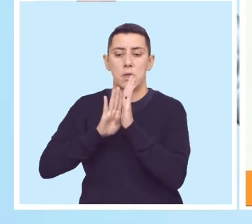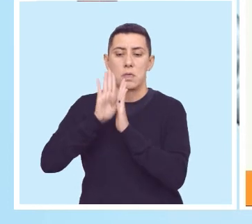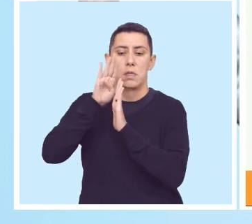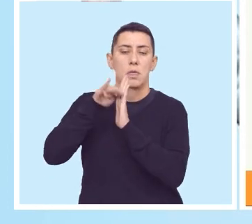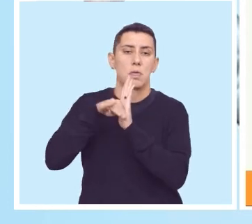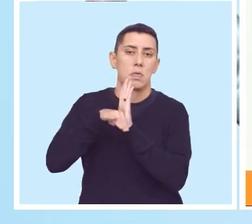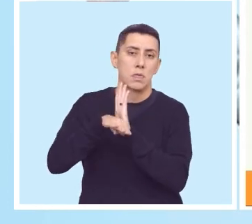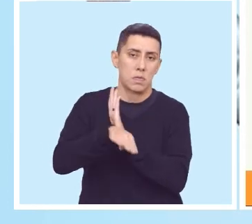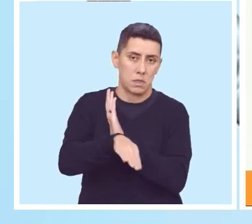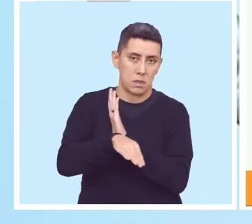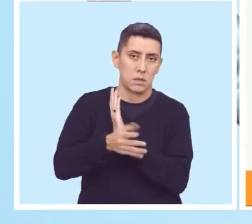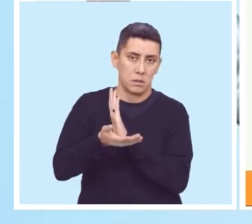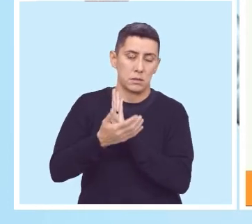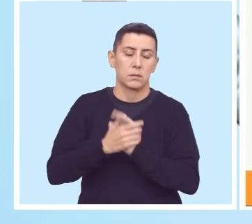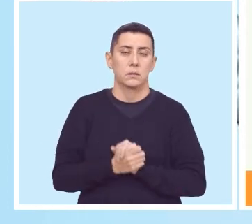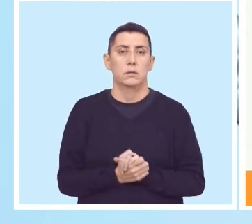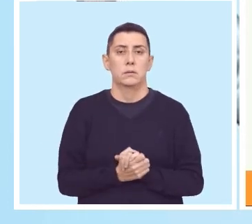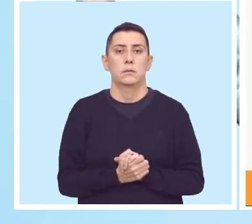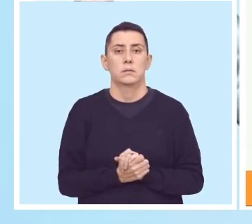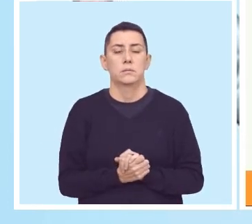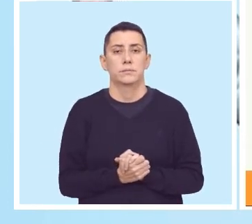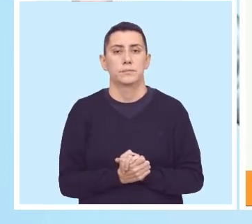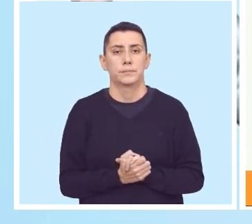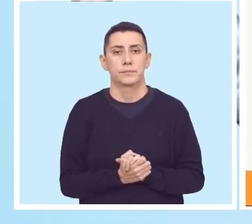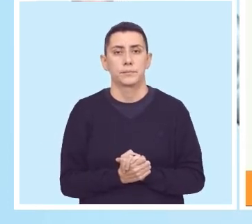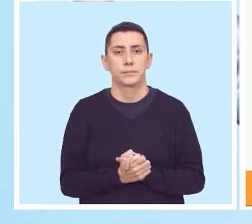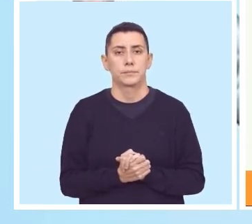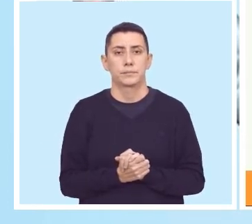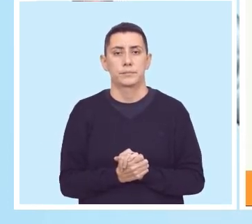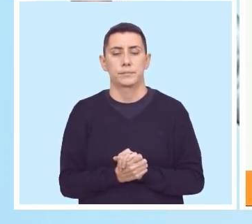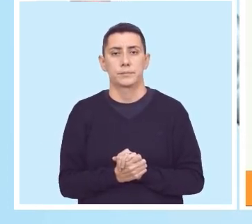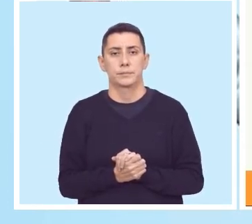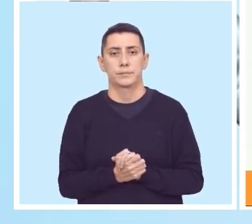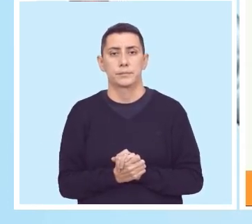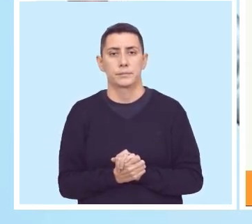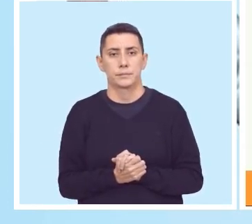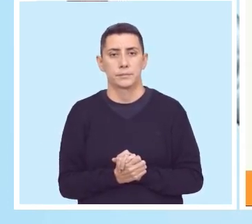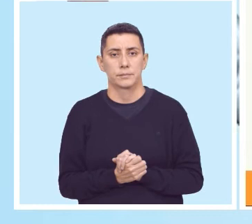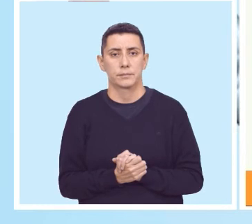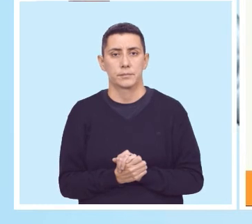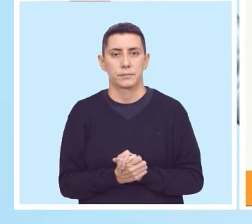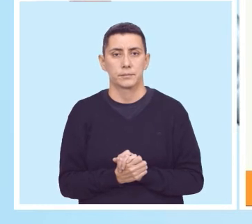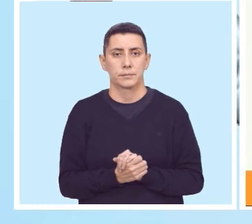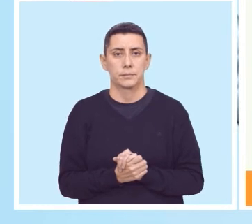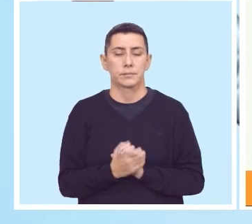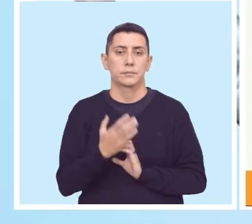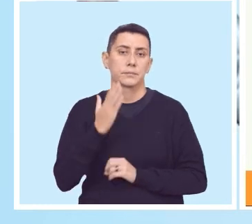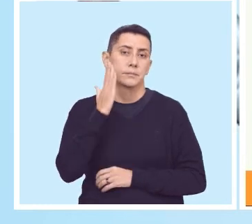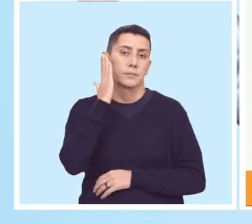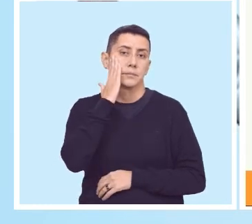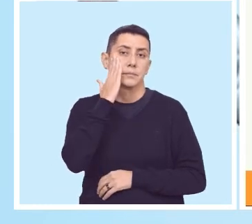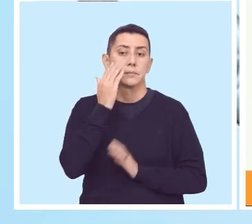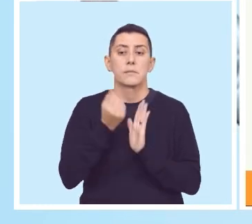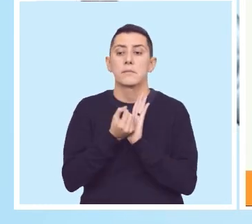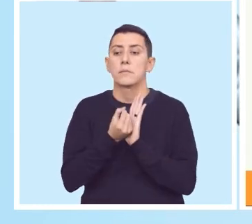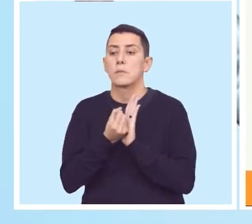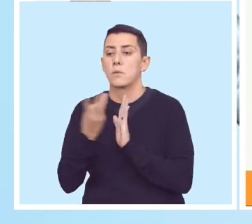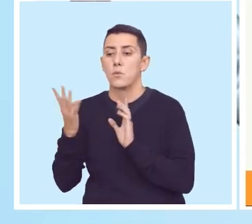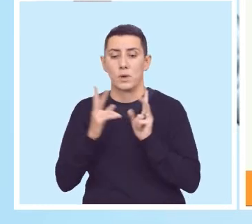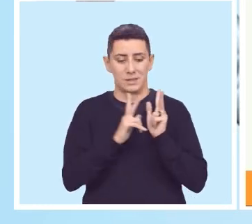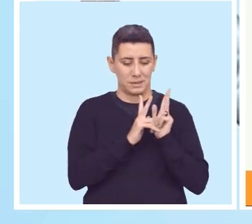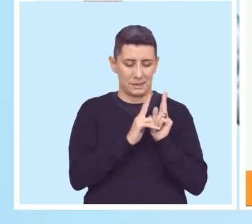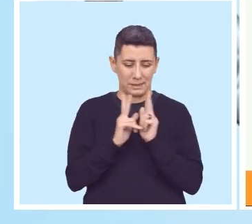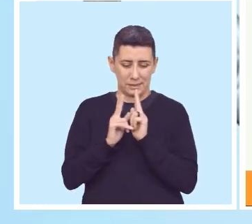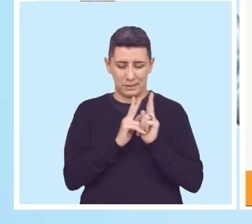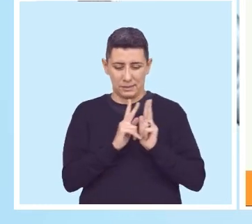razão da quantidade de células que foram classificadas como poluído